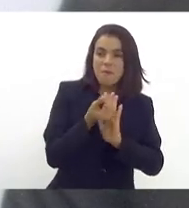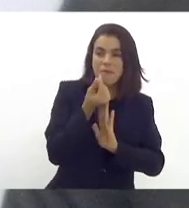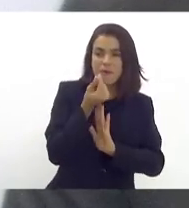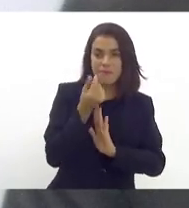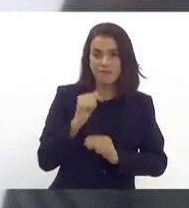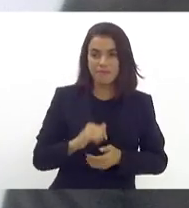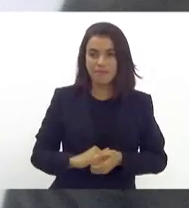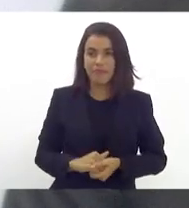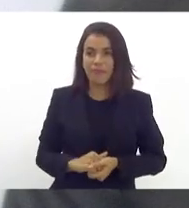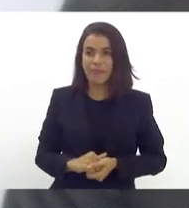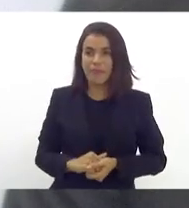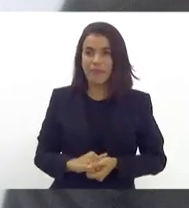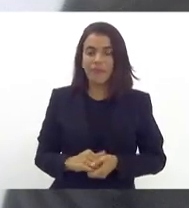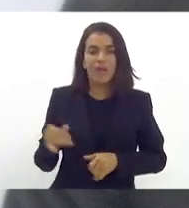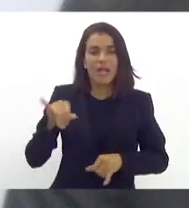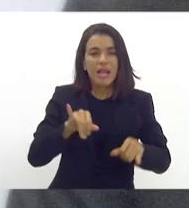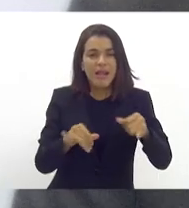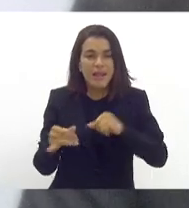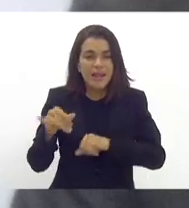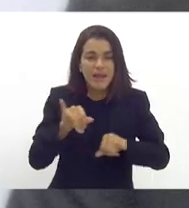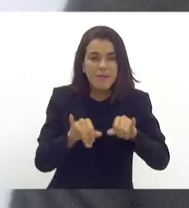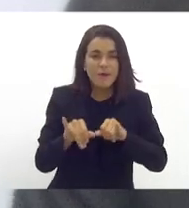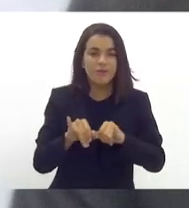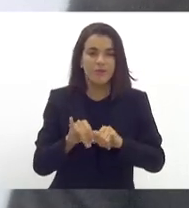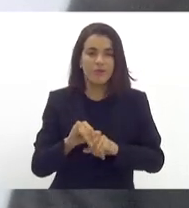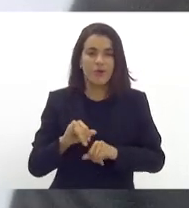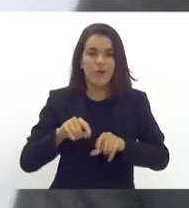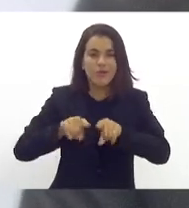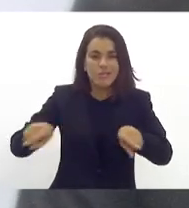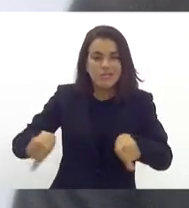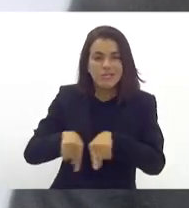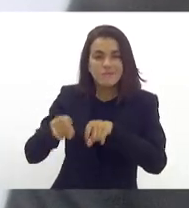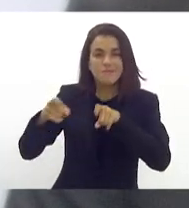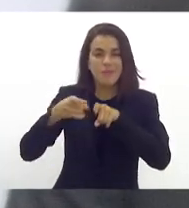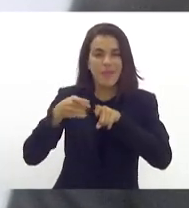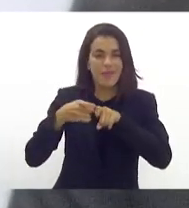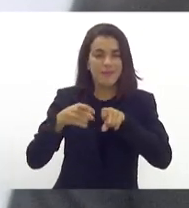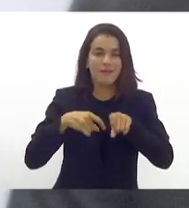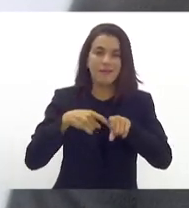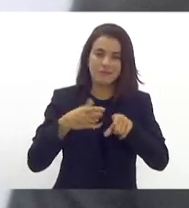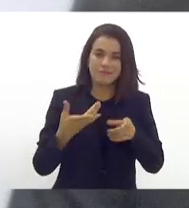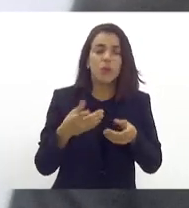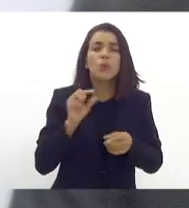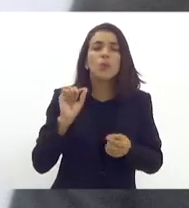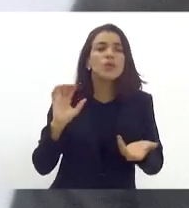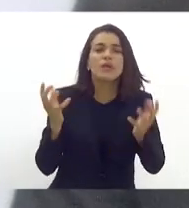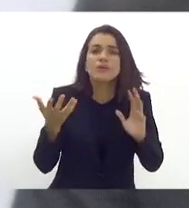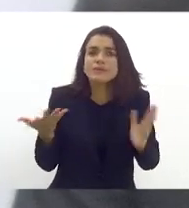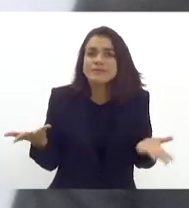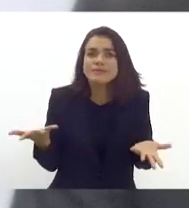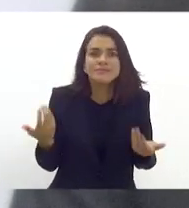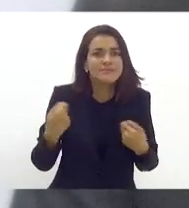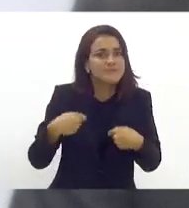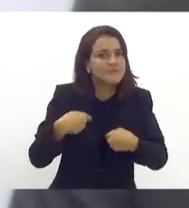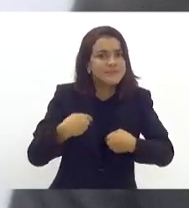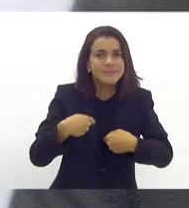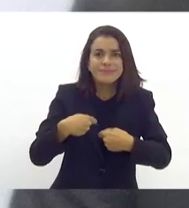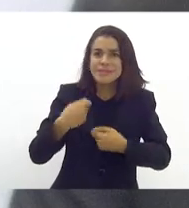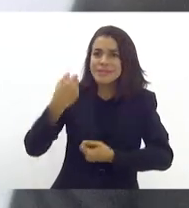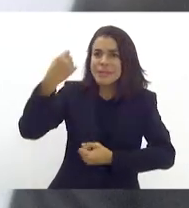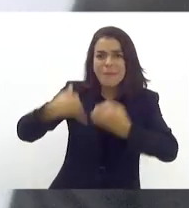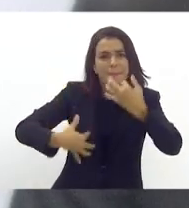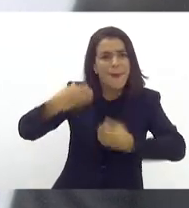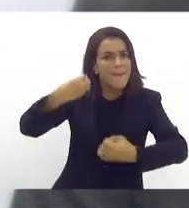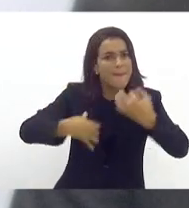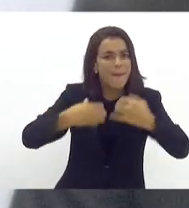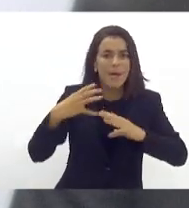olha Laboratórios envolvidos clínicas envolvidas o que que tá acontecendo a gente precisa ouvir todo mundo por isso mais